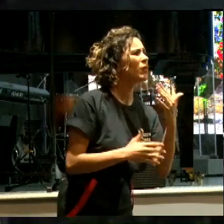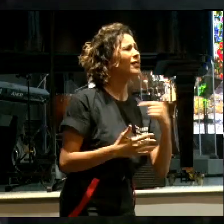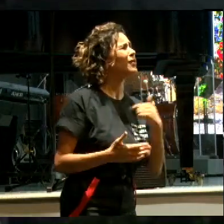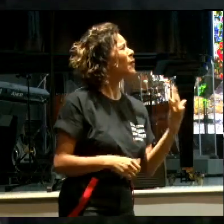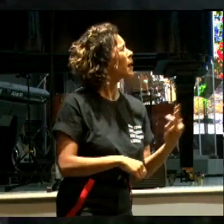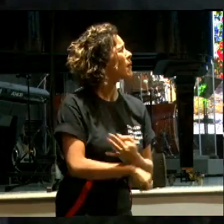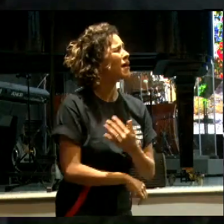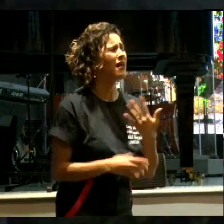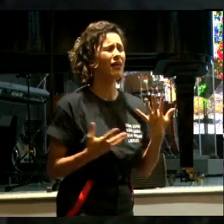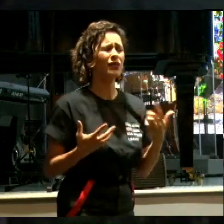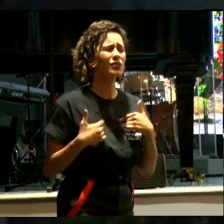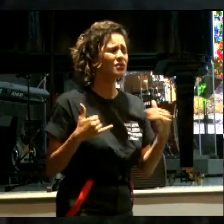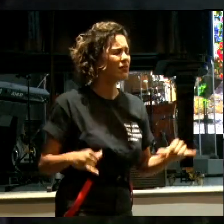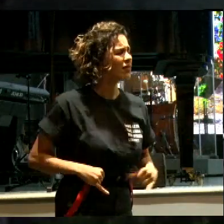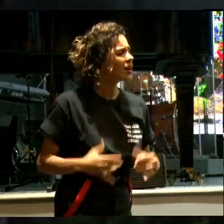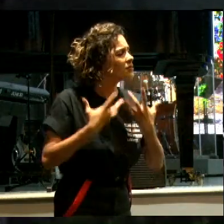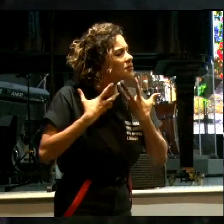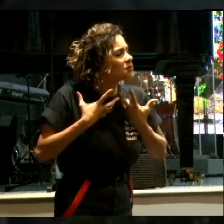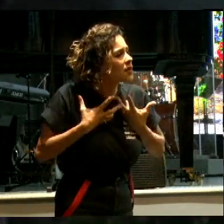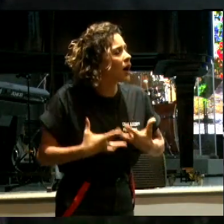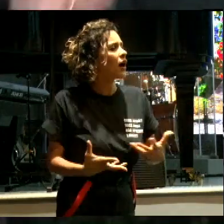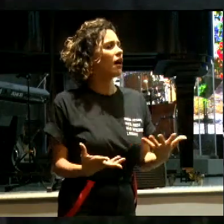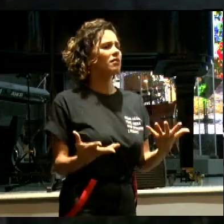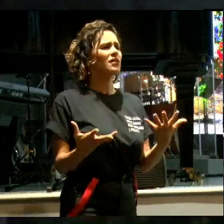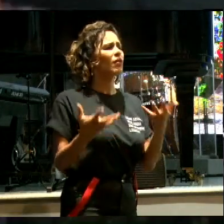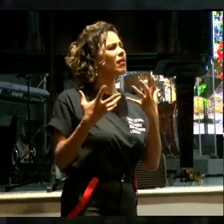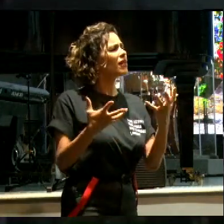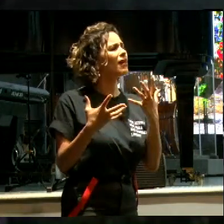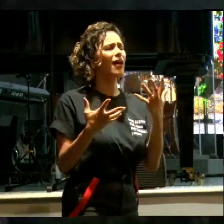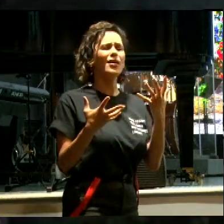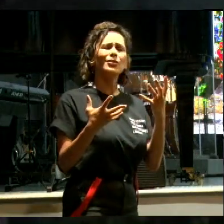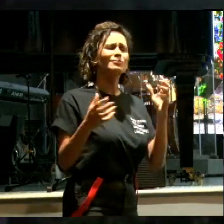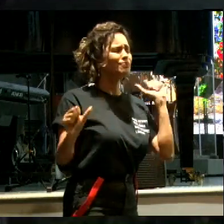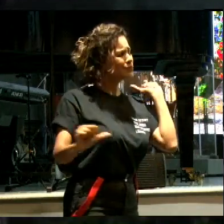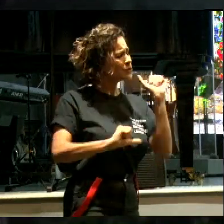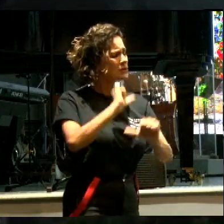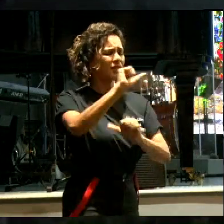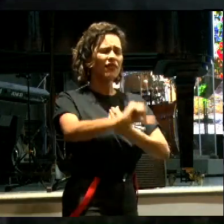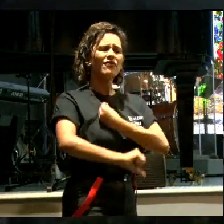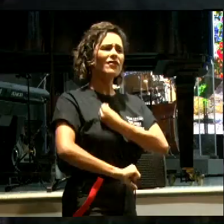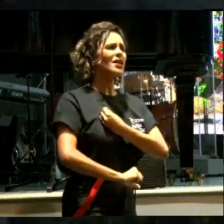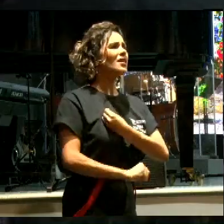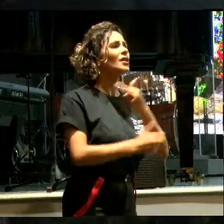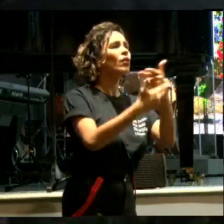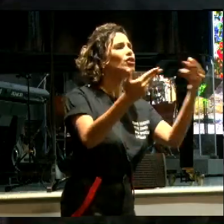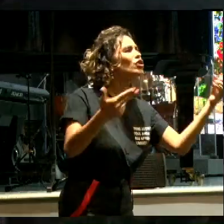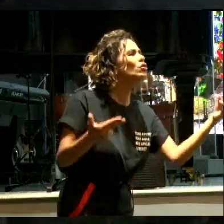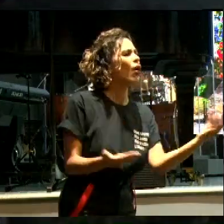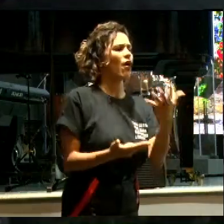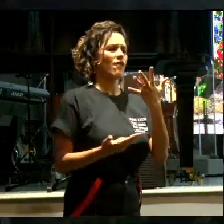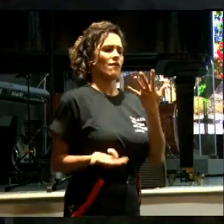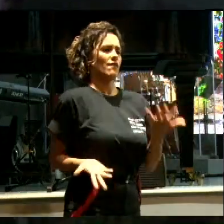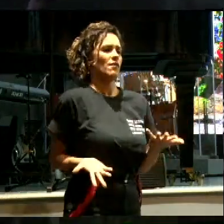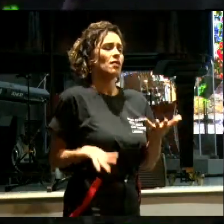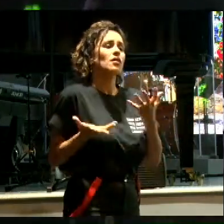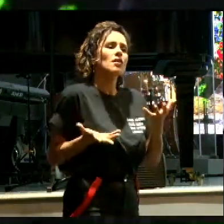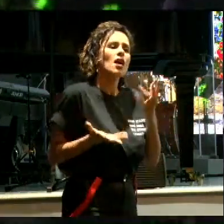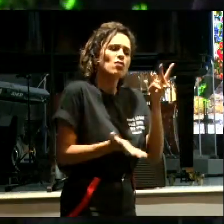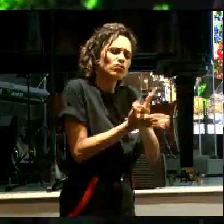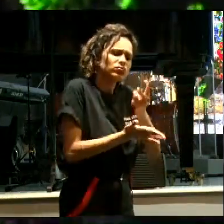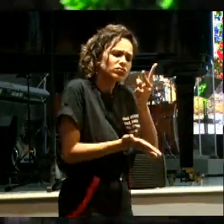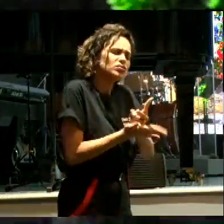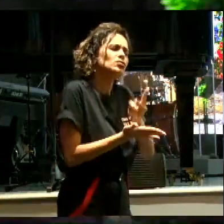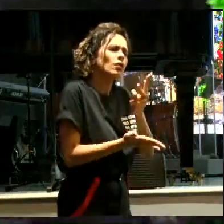mais sofrer, eu estou cansada. Eu quero um novo de Deus na minha vida. Eu quero ser constante na